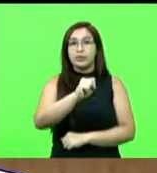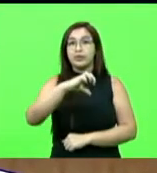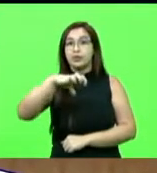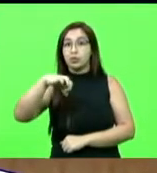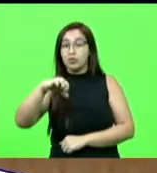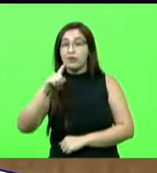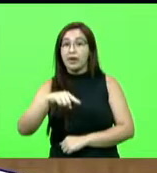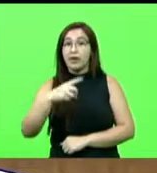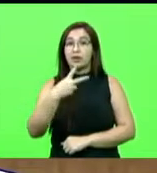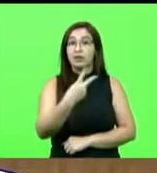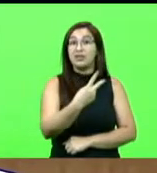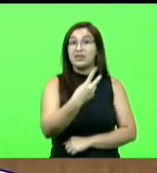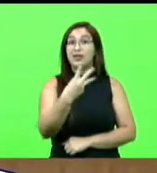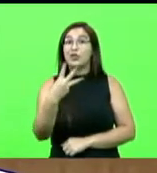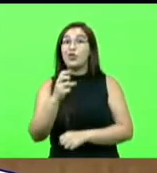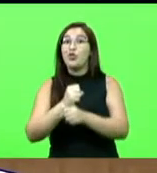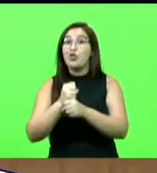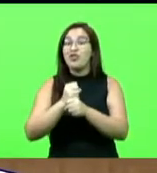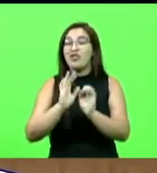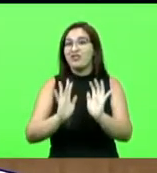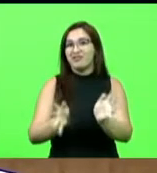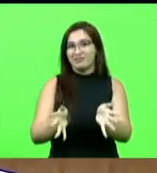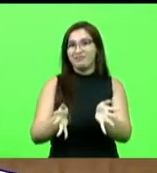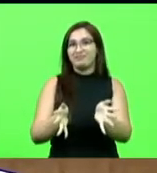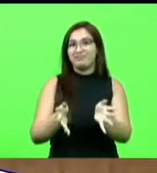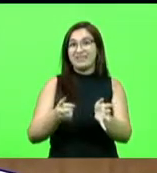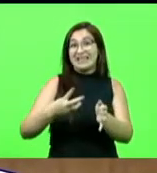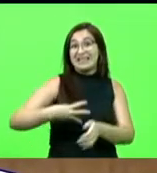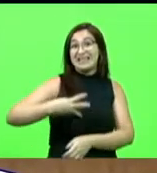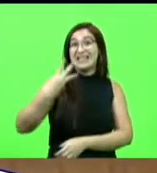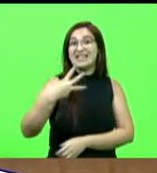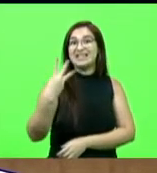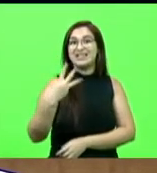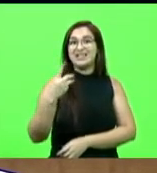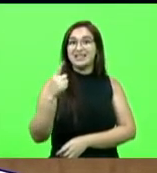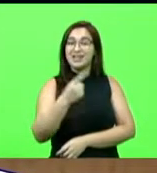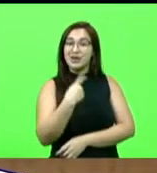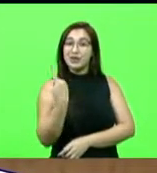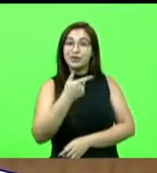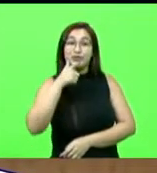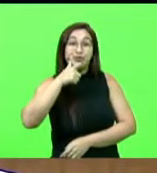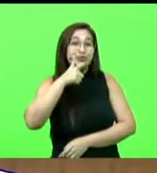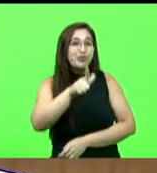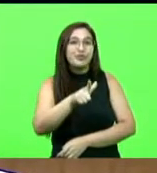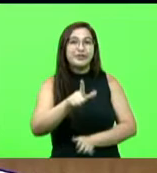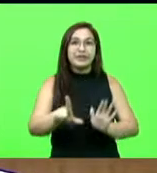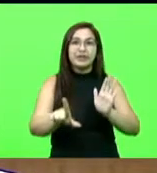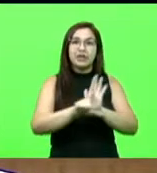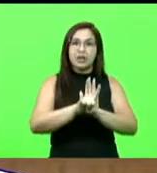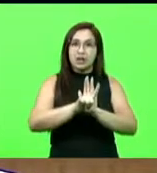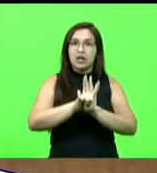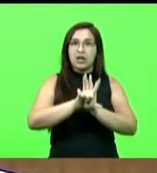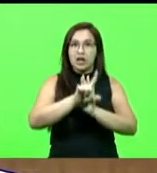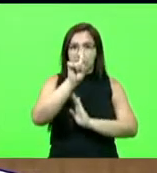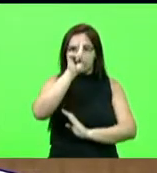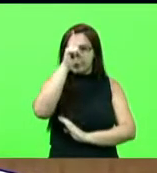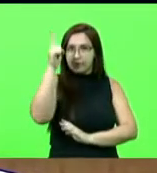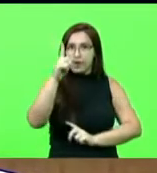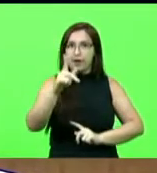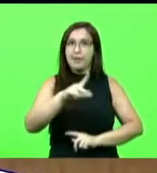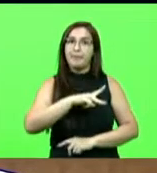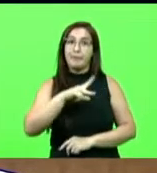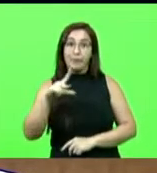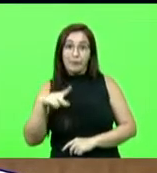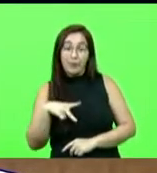32 anos, é a terceira vez que nós conseguimos ter uma lei de iniciativa popular, a